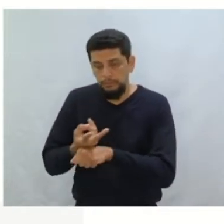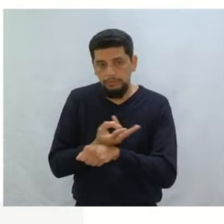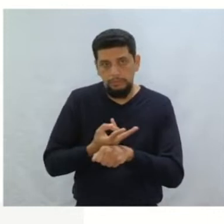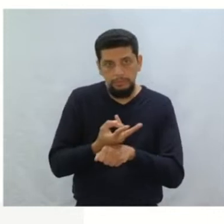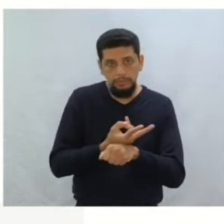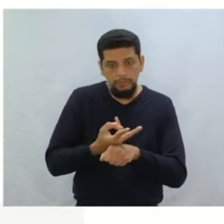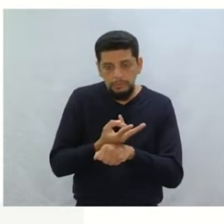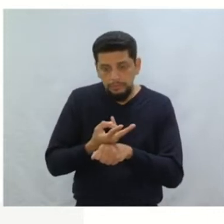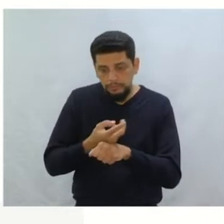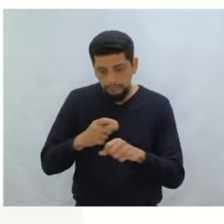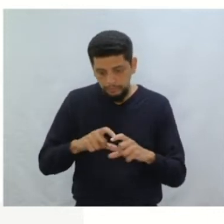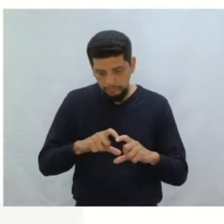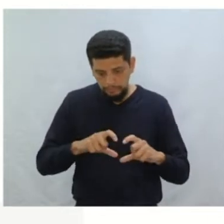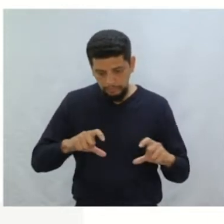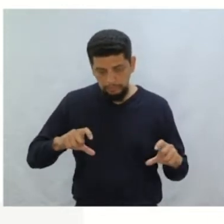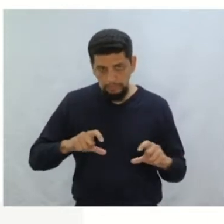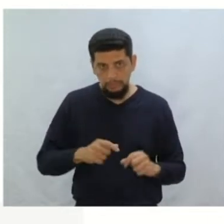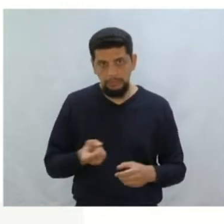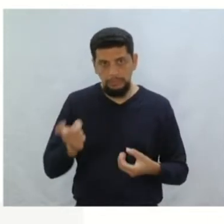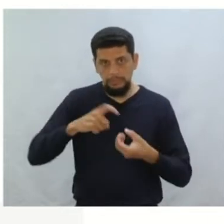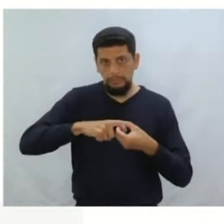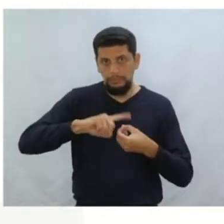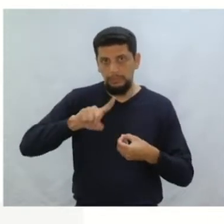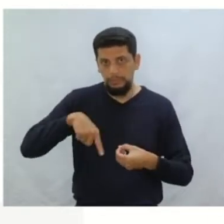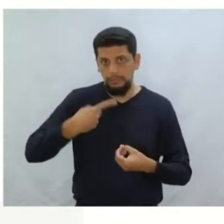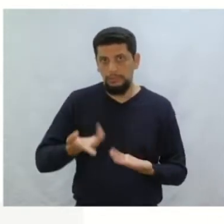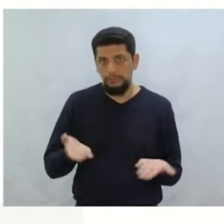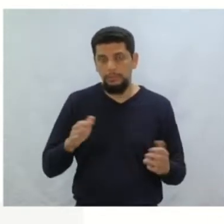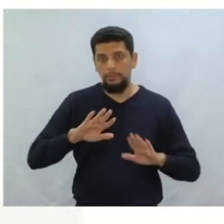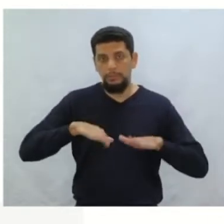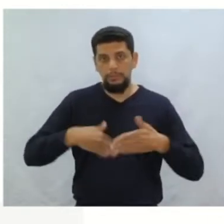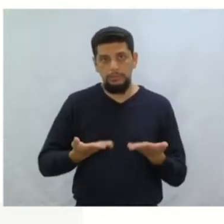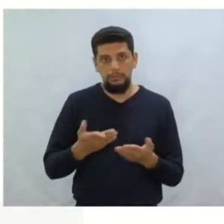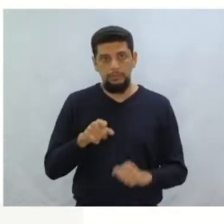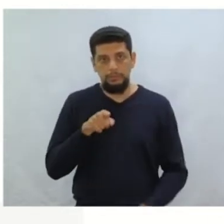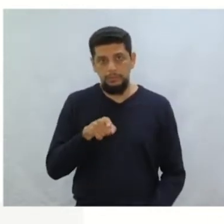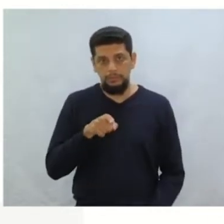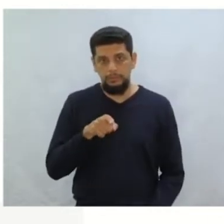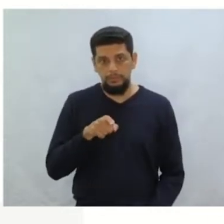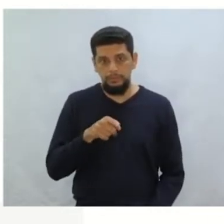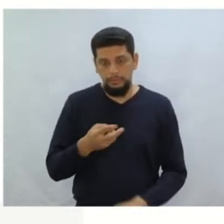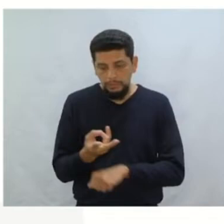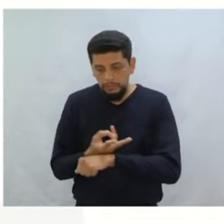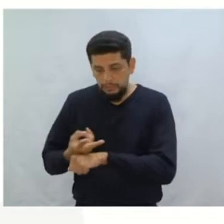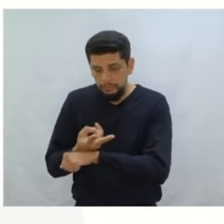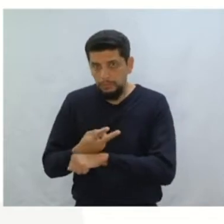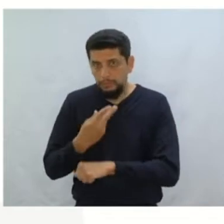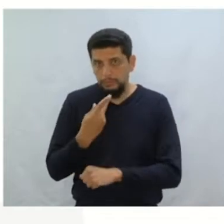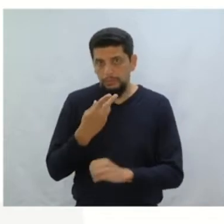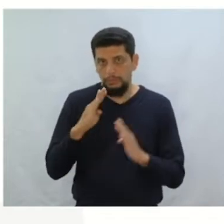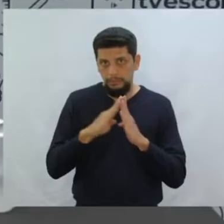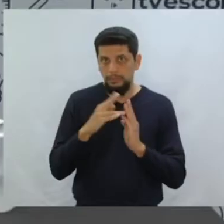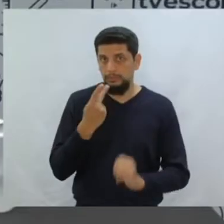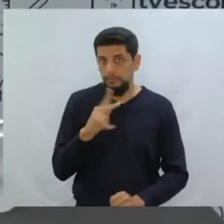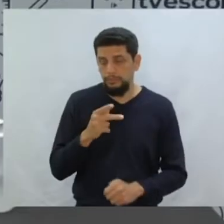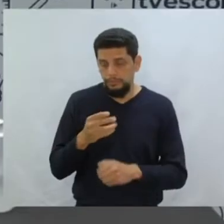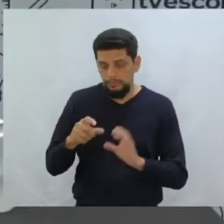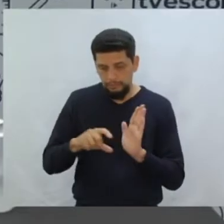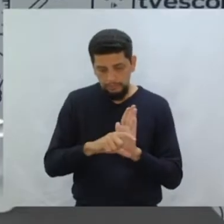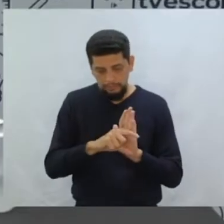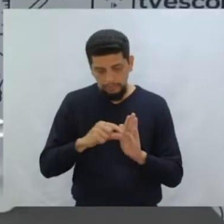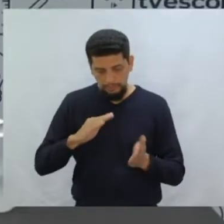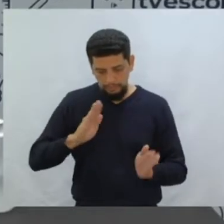uma embalagem com 1 quilo, que logo voltamos. Então, você vai com o auxílio procurar na sua